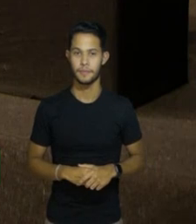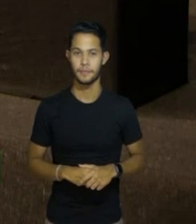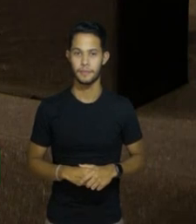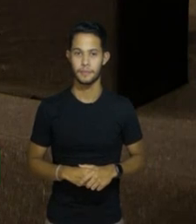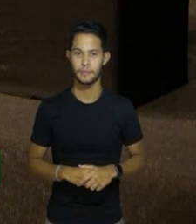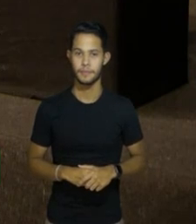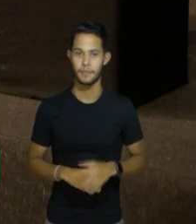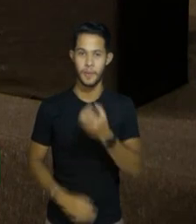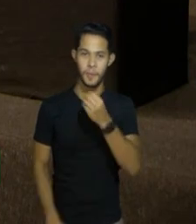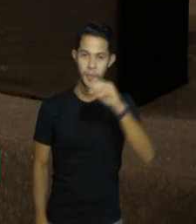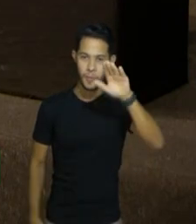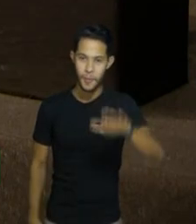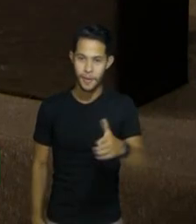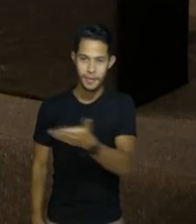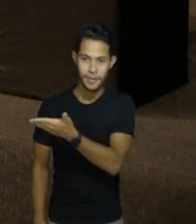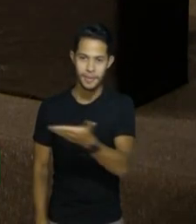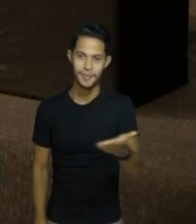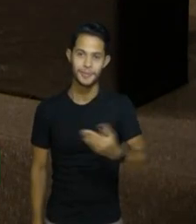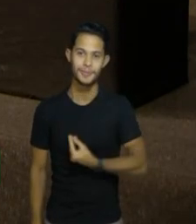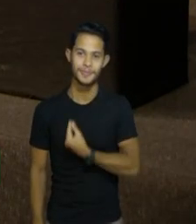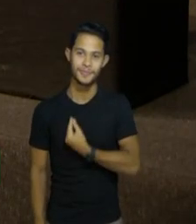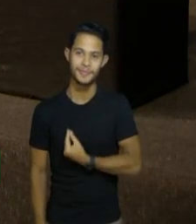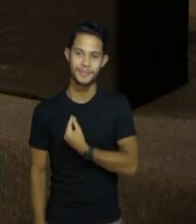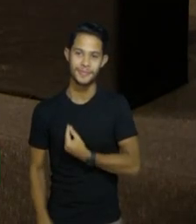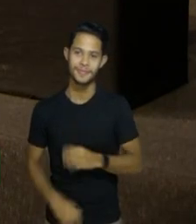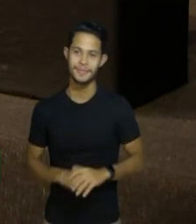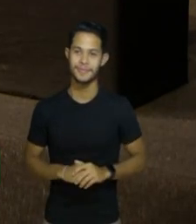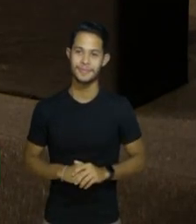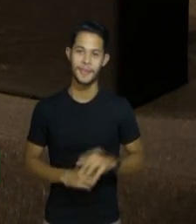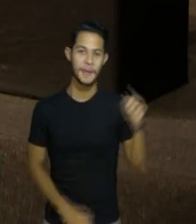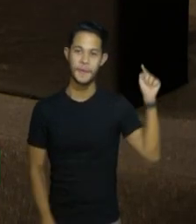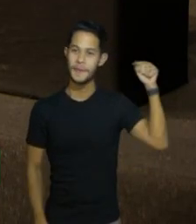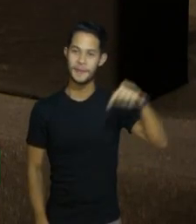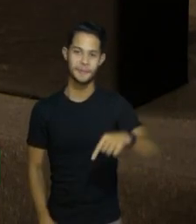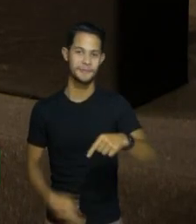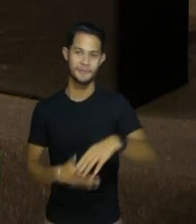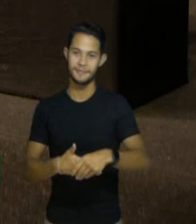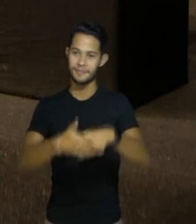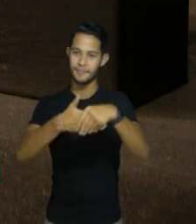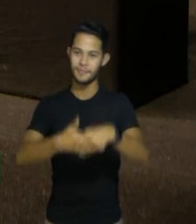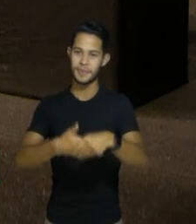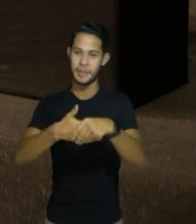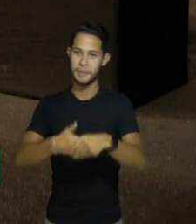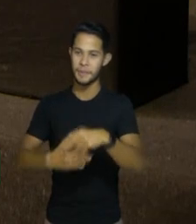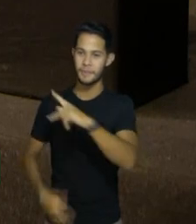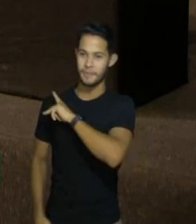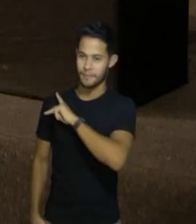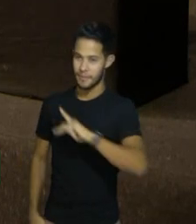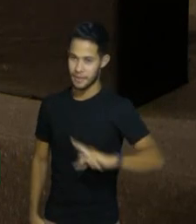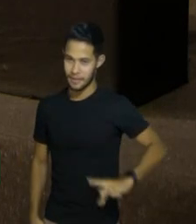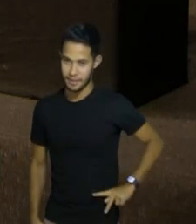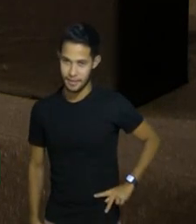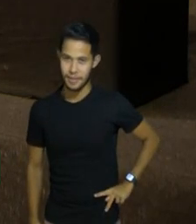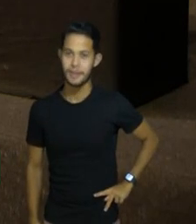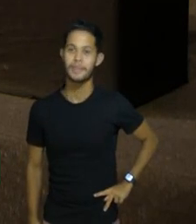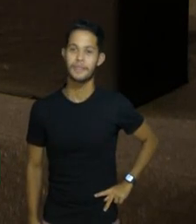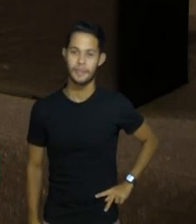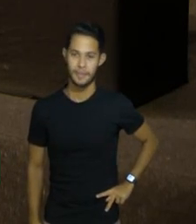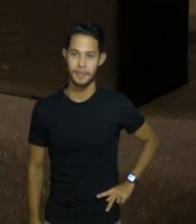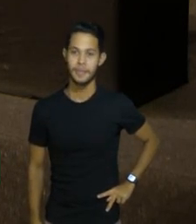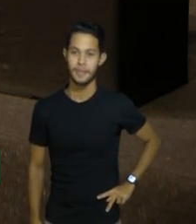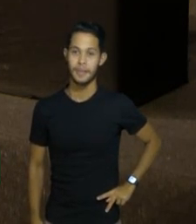Boa tarde, senhoras e senhores. Quero cumprimentar o presidente da Câmara da